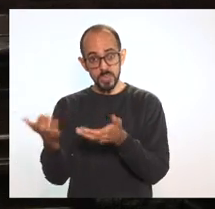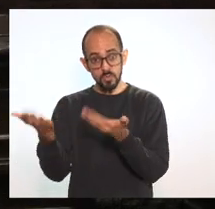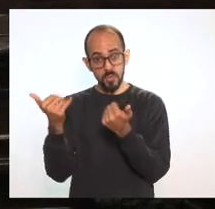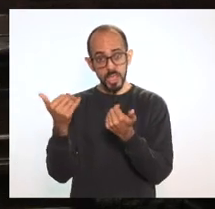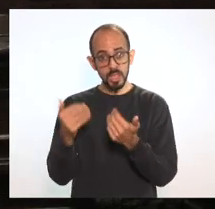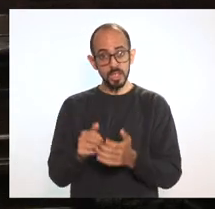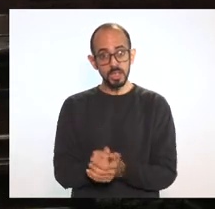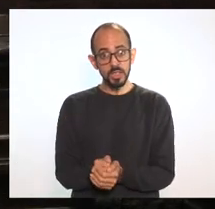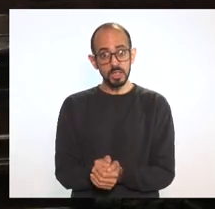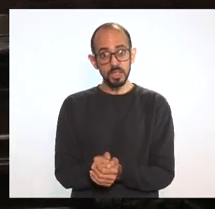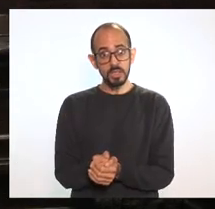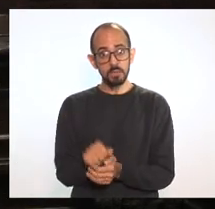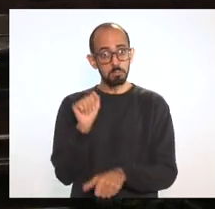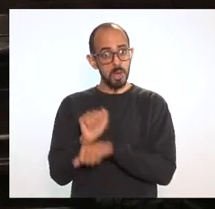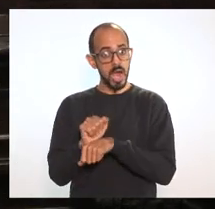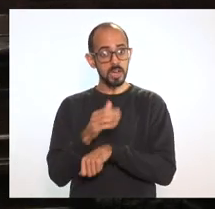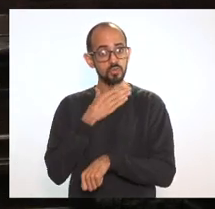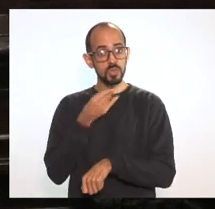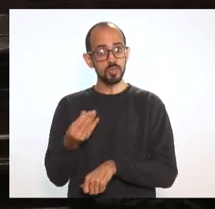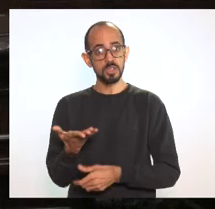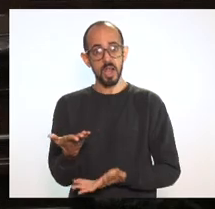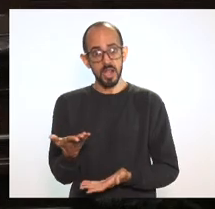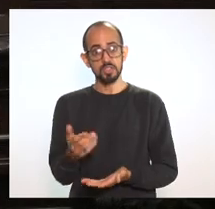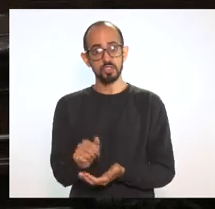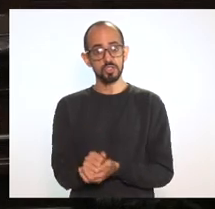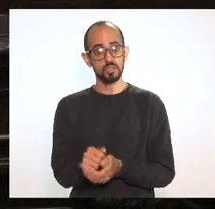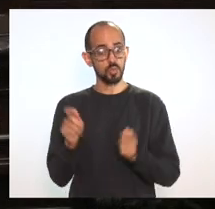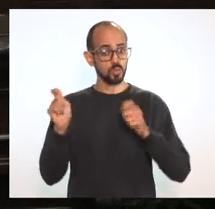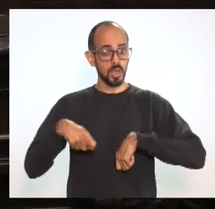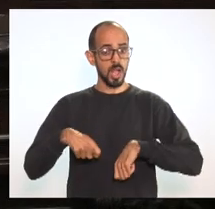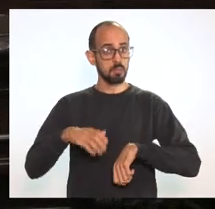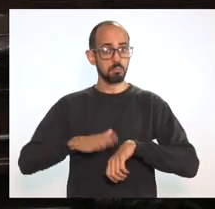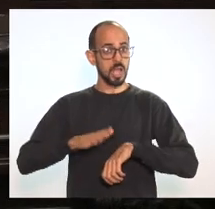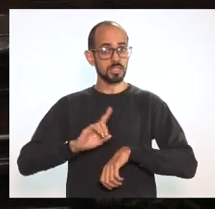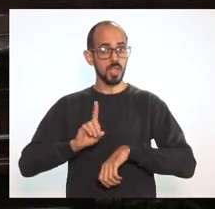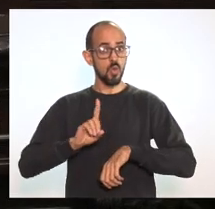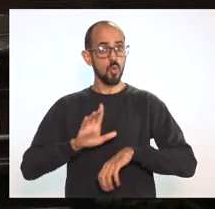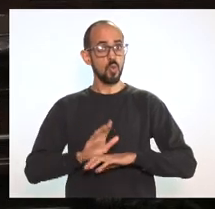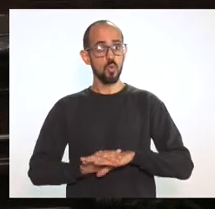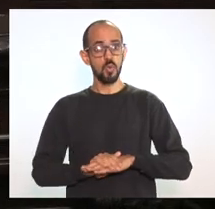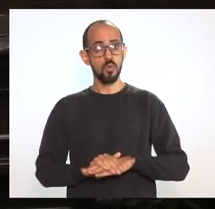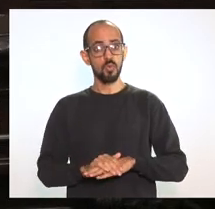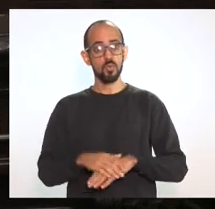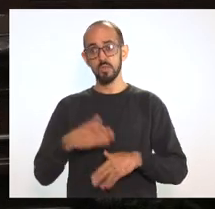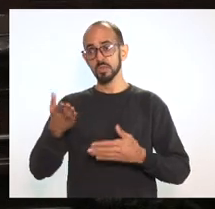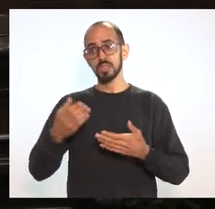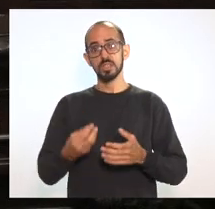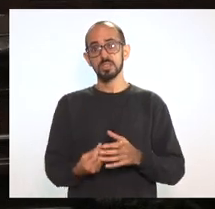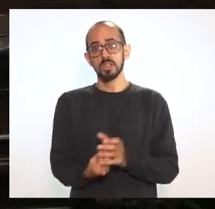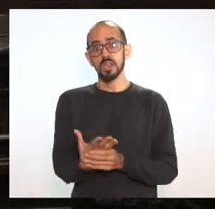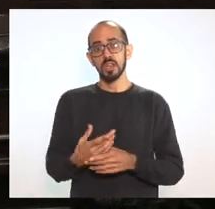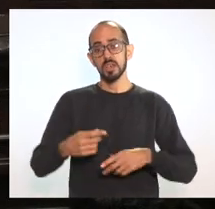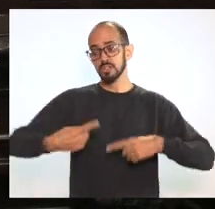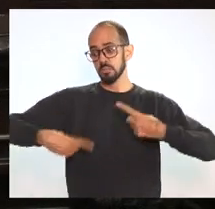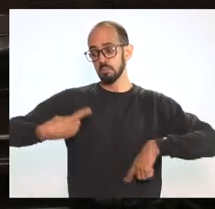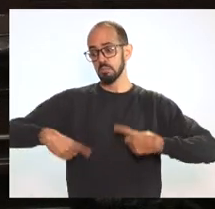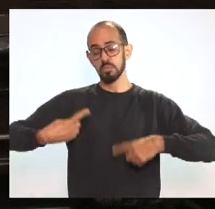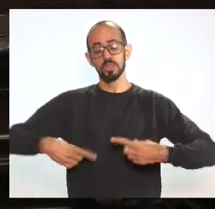de hipocrisia. Não dá para aturar mais. Vocês politizam a pandemia o tempo